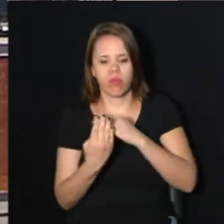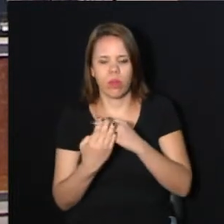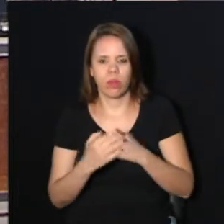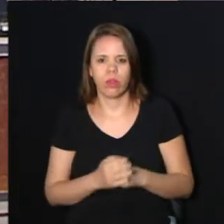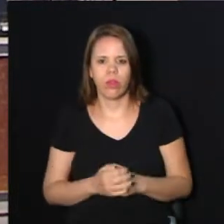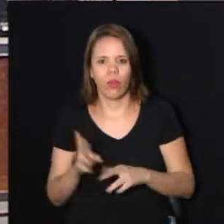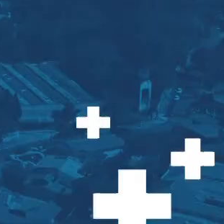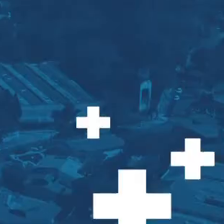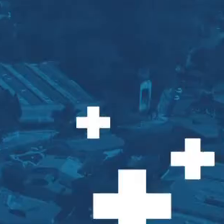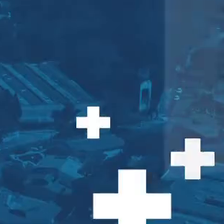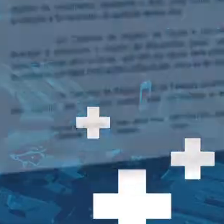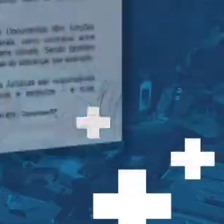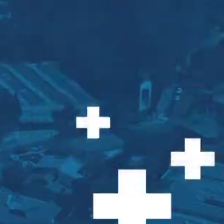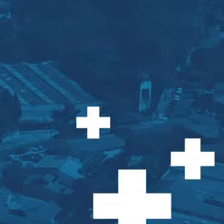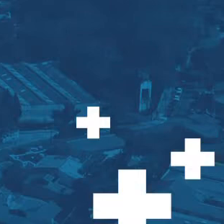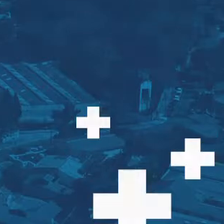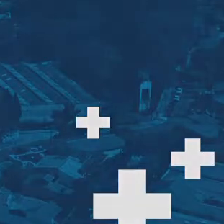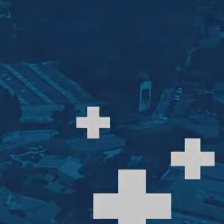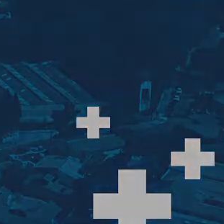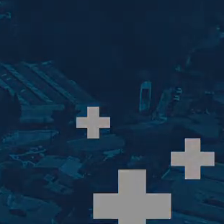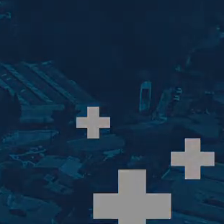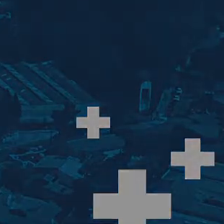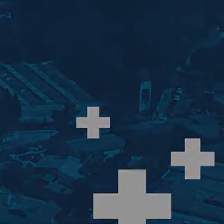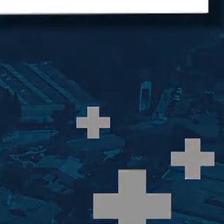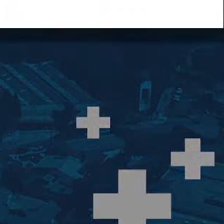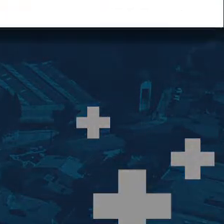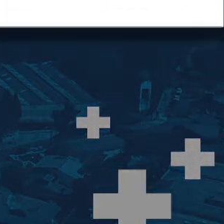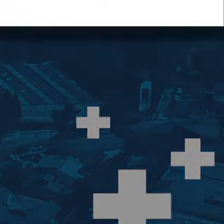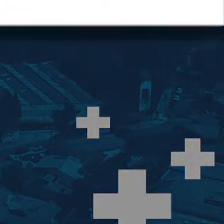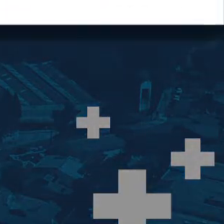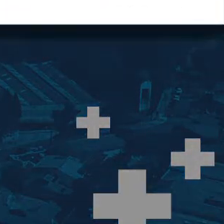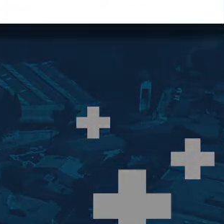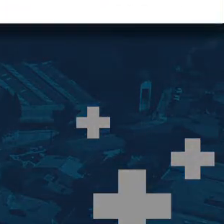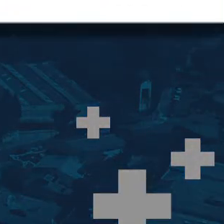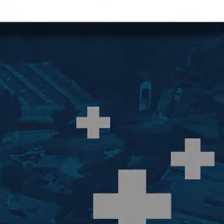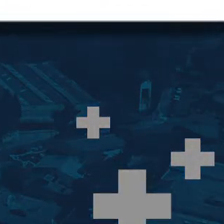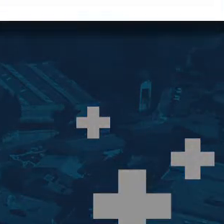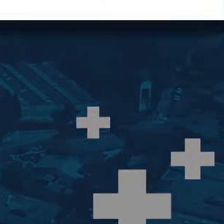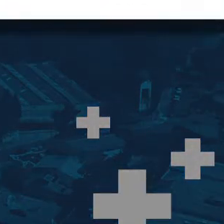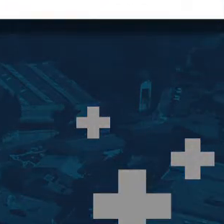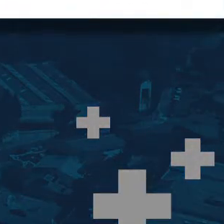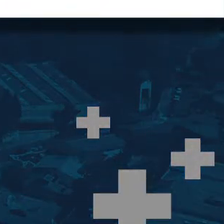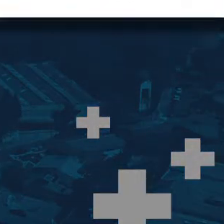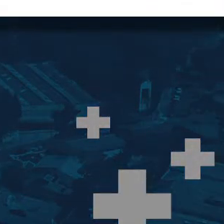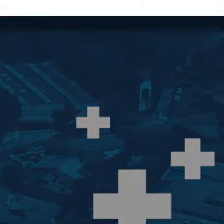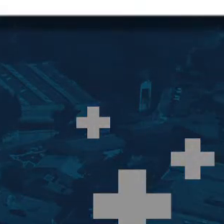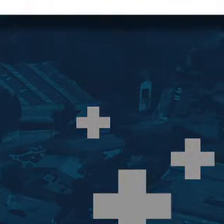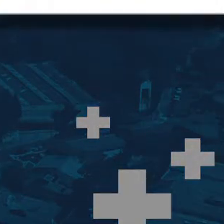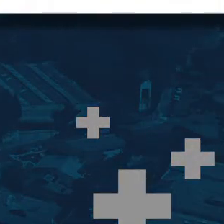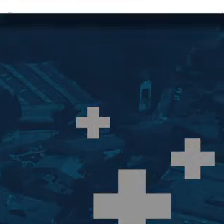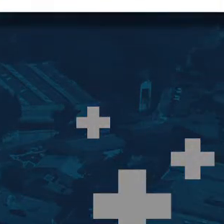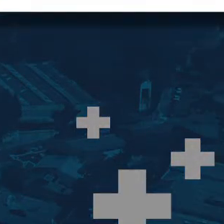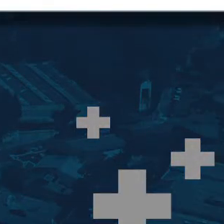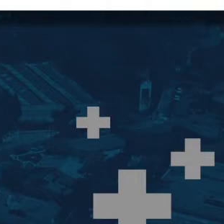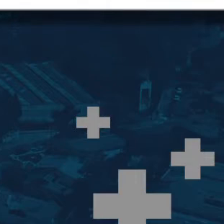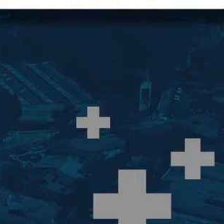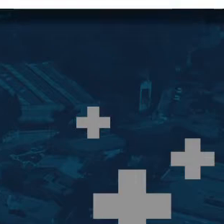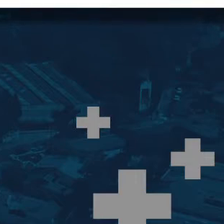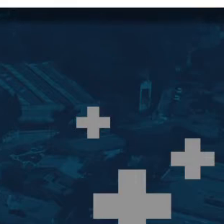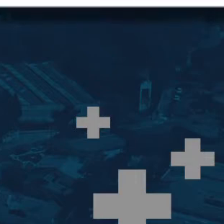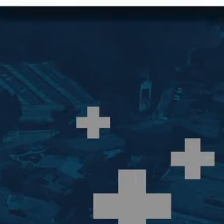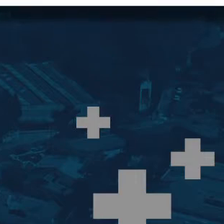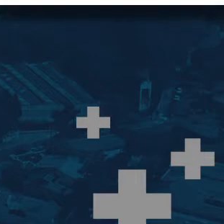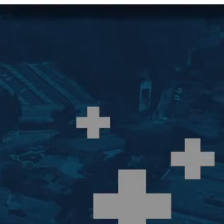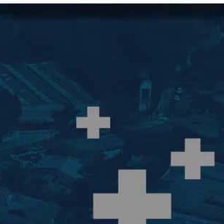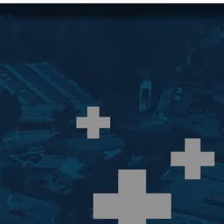Grande. Confira. O vereador Luiz Rossini apela ao Tribunal de Justiça do Estado de São Paulo e à Associação dos Cartórios e de Registros da Região